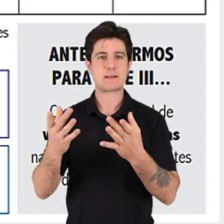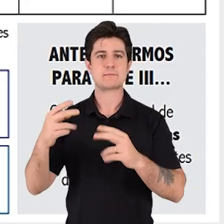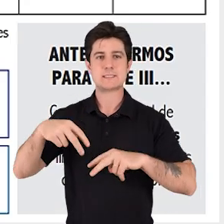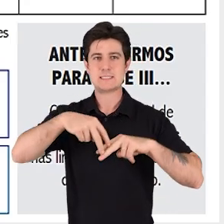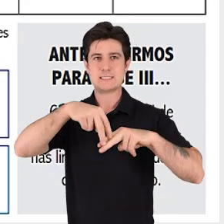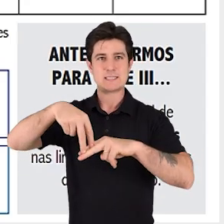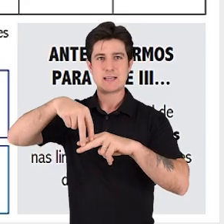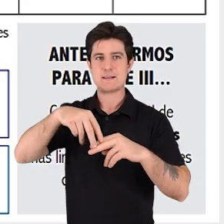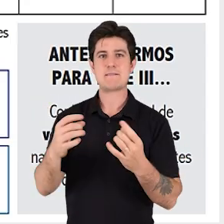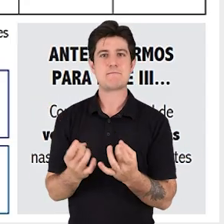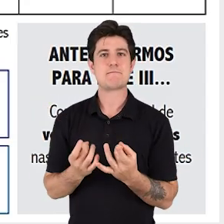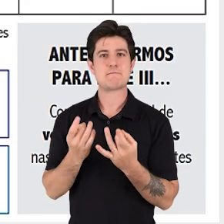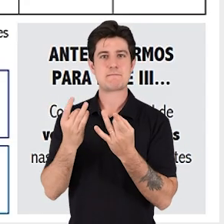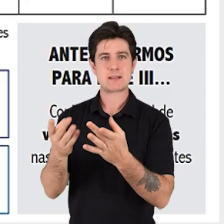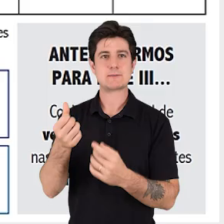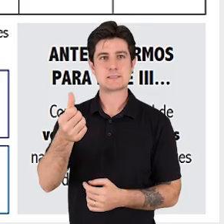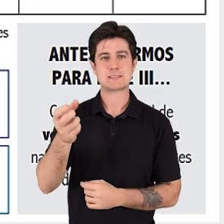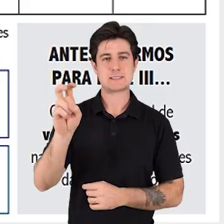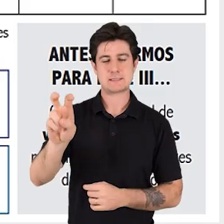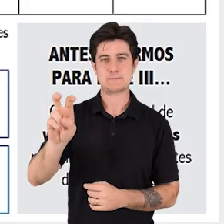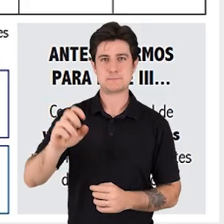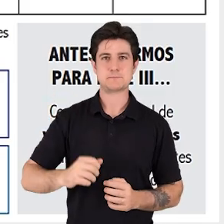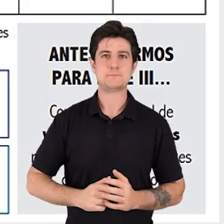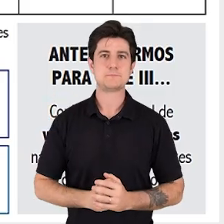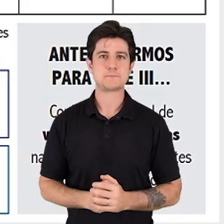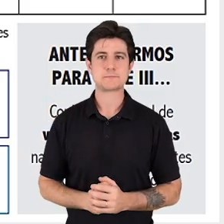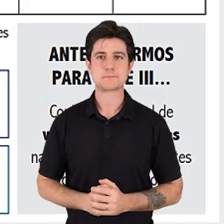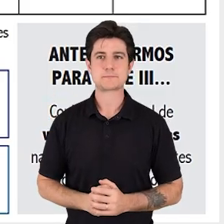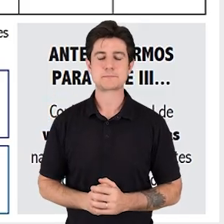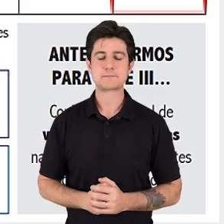Venda 3, produto skate, por 65 Américas.